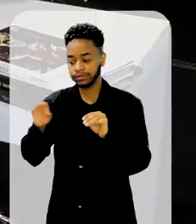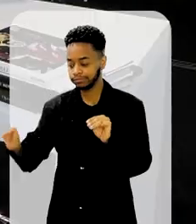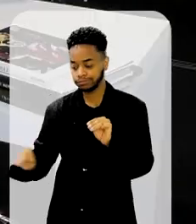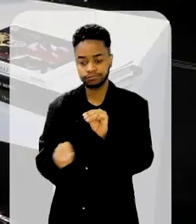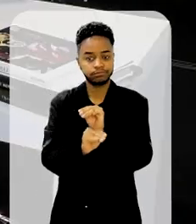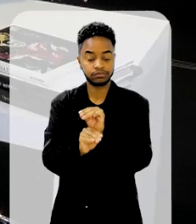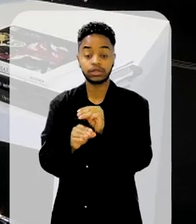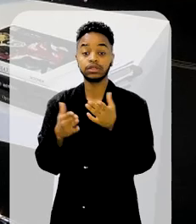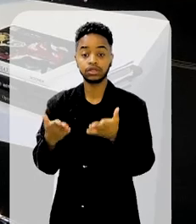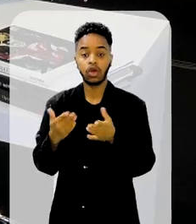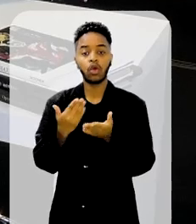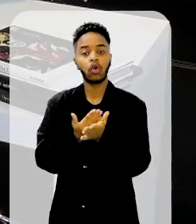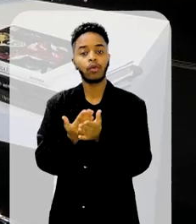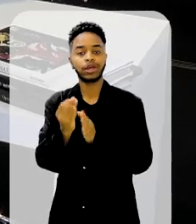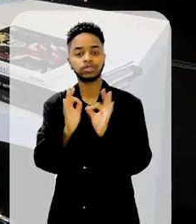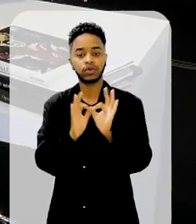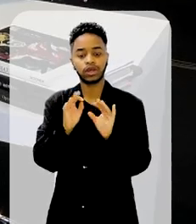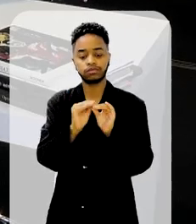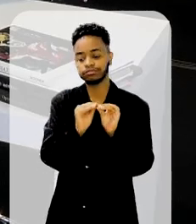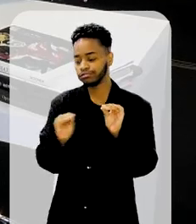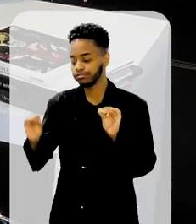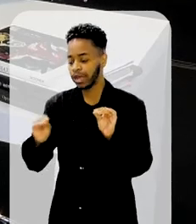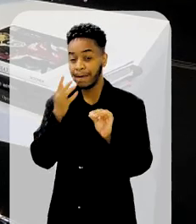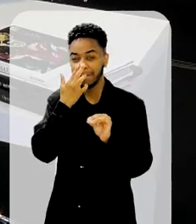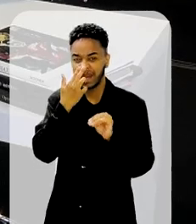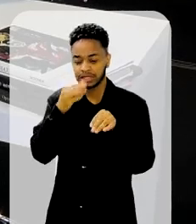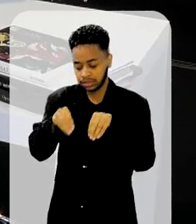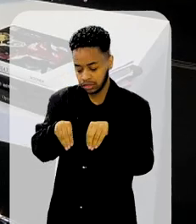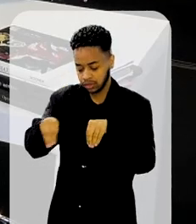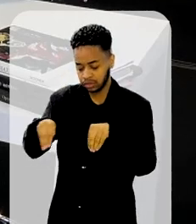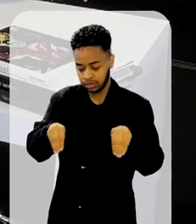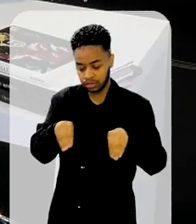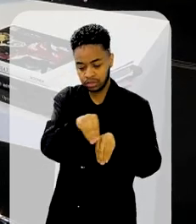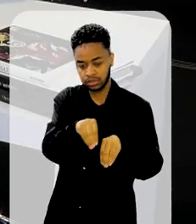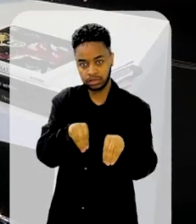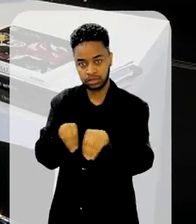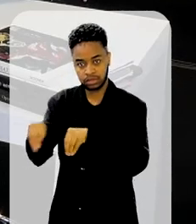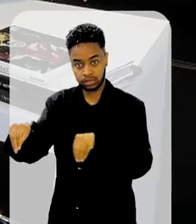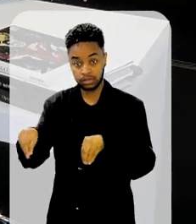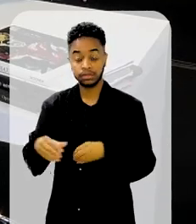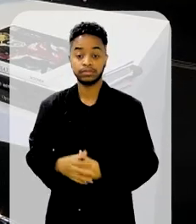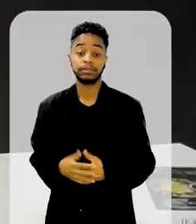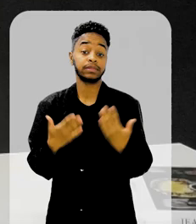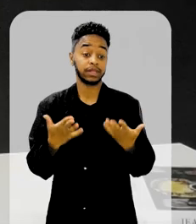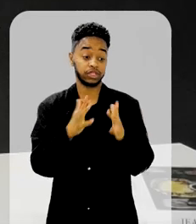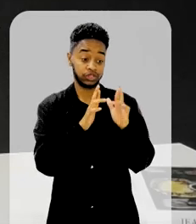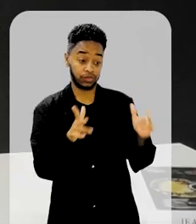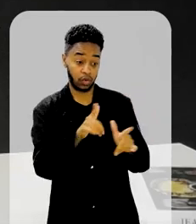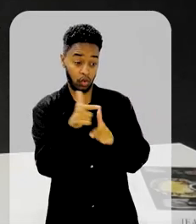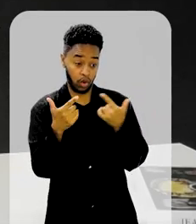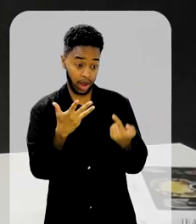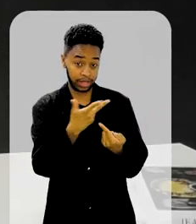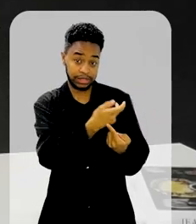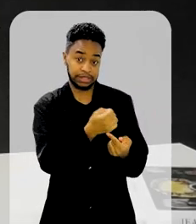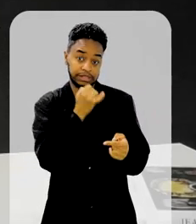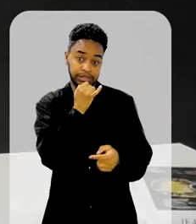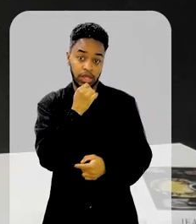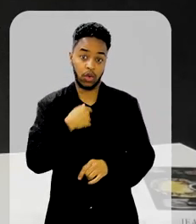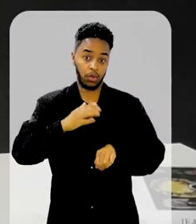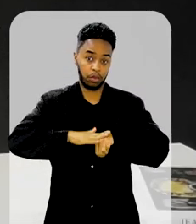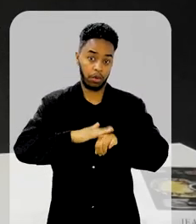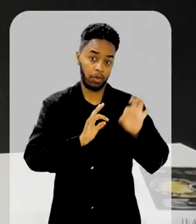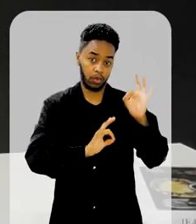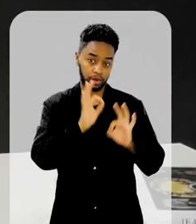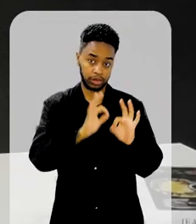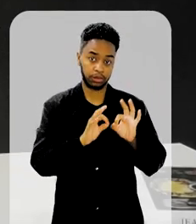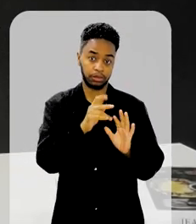grupo para essa posição e você começa a mexer as peças nesse tabuleiro então diferente de muitos artistas no meu caso por exemplo eu monto o meu